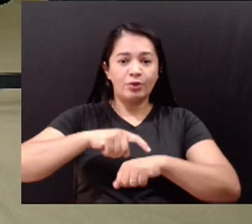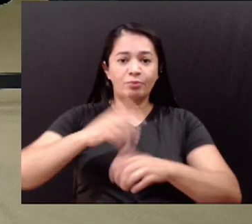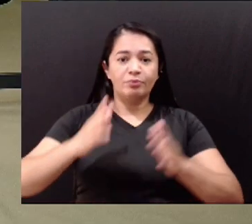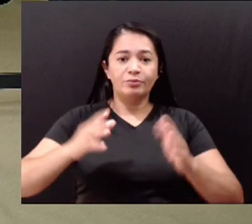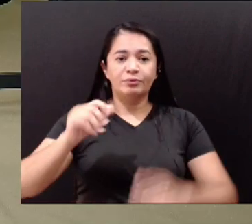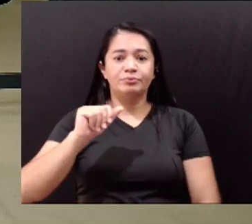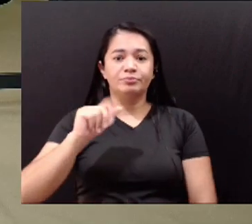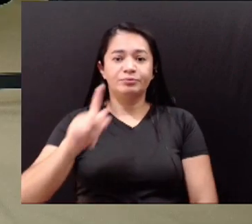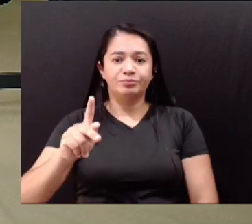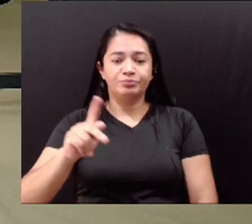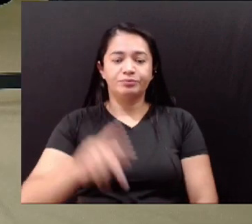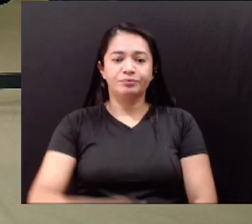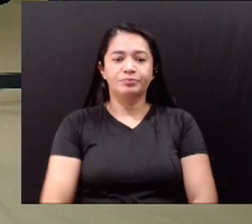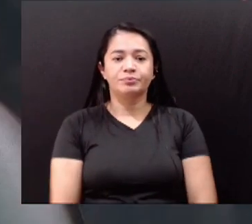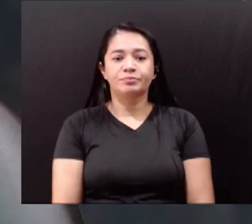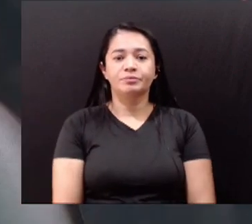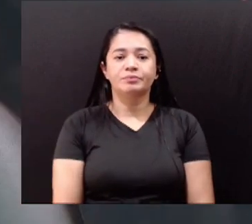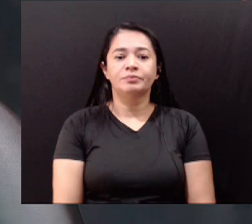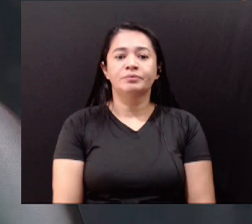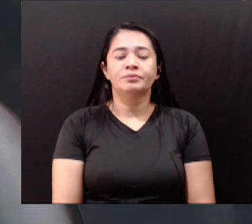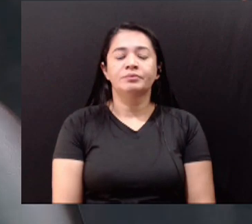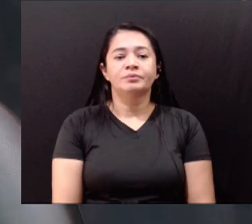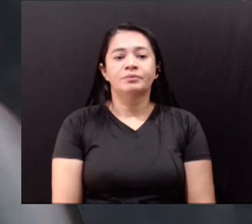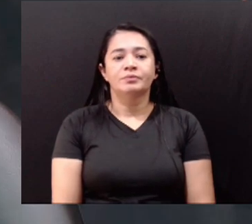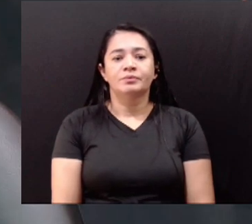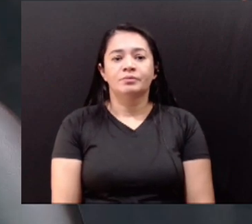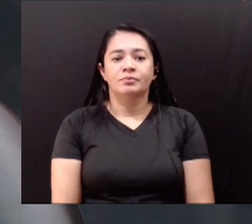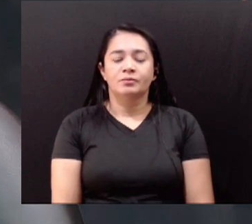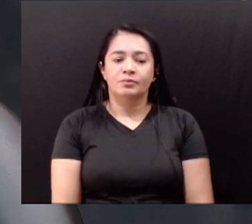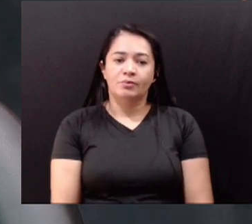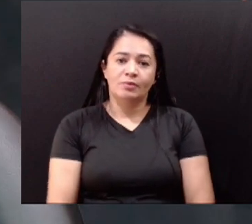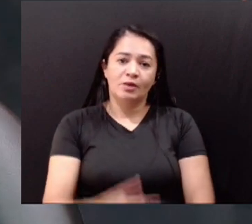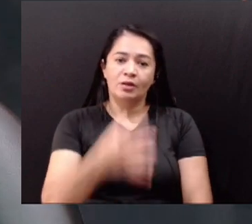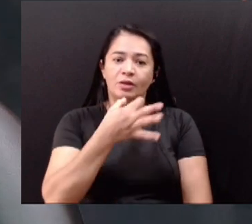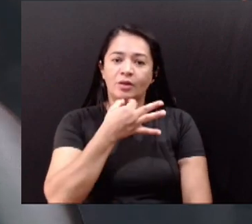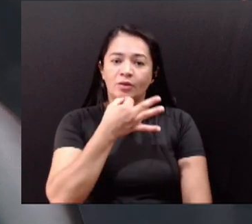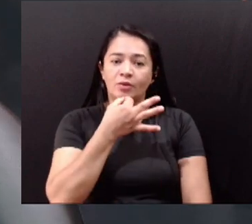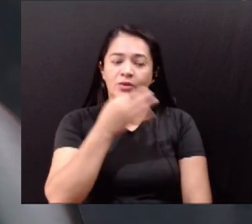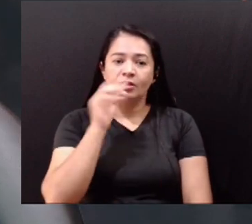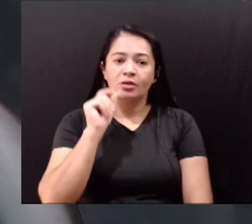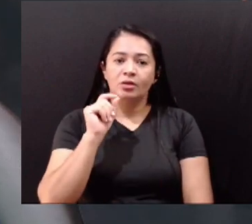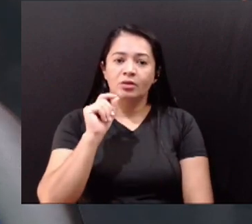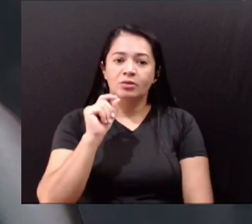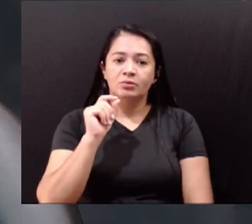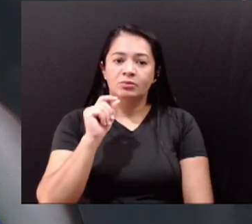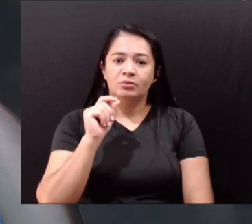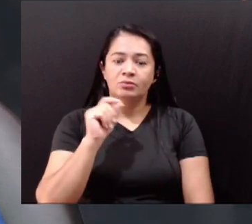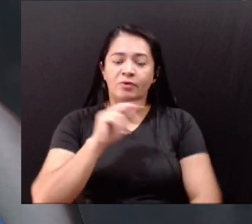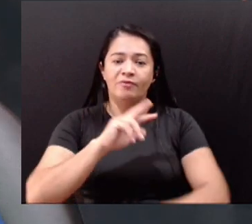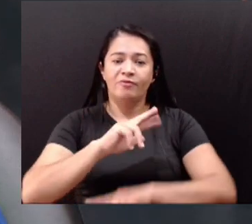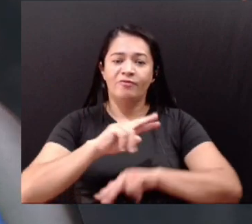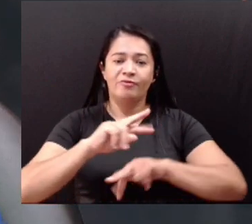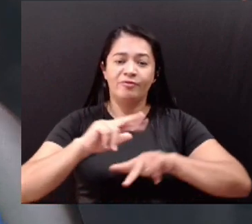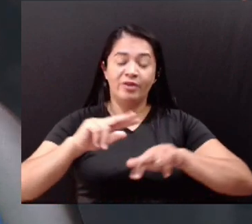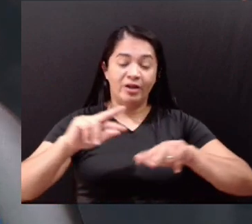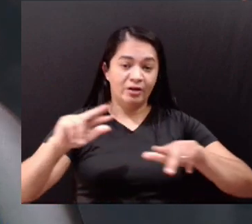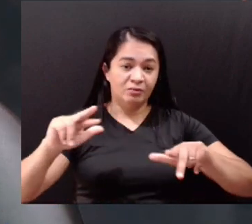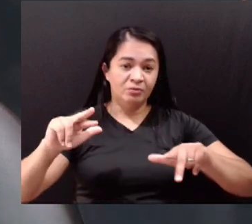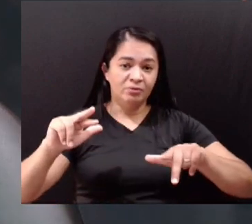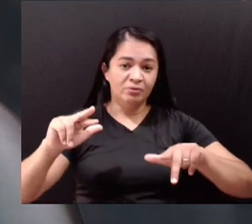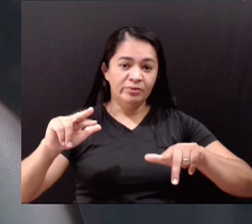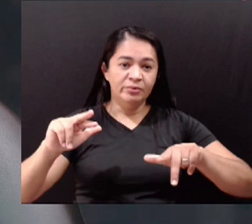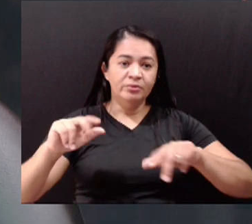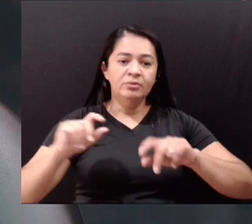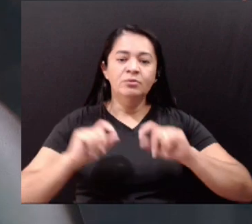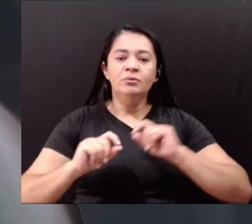As atividades, vamos lá. Eu acho que são vastas, né? Assim, desde que a